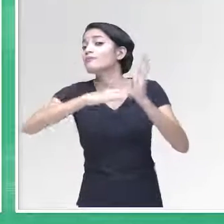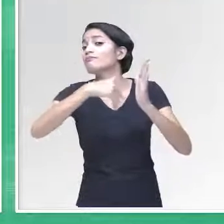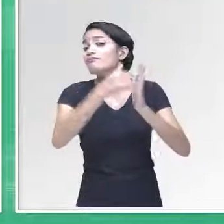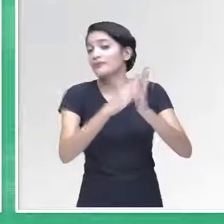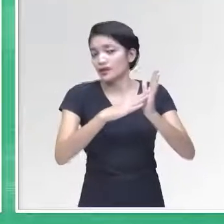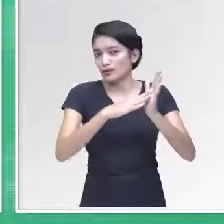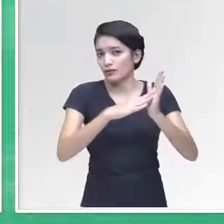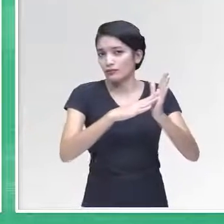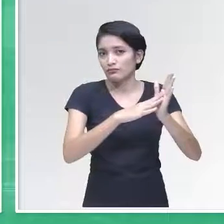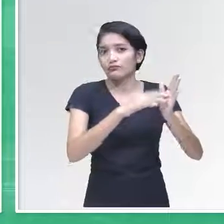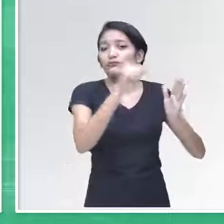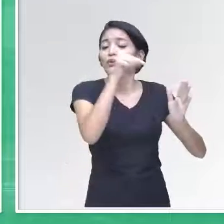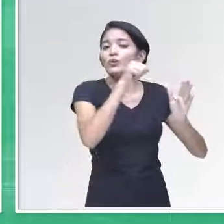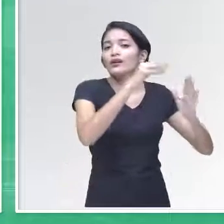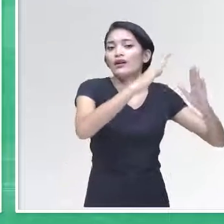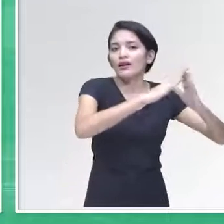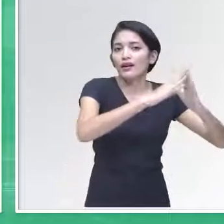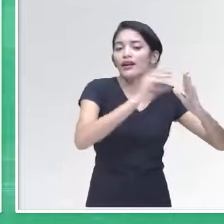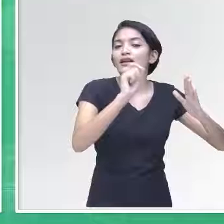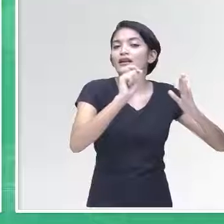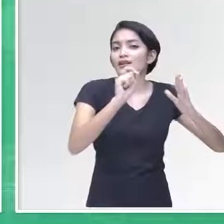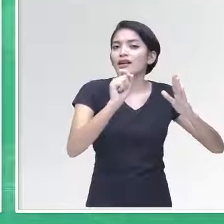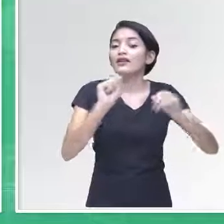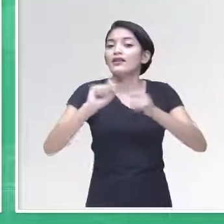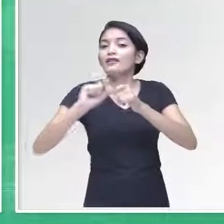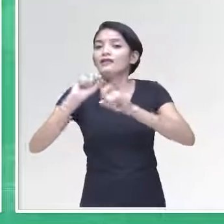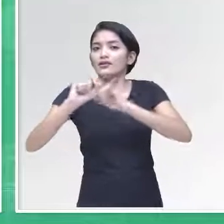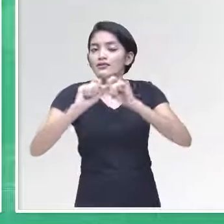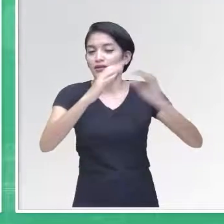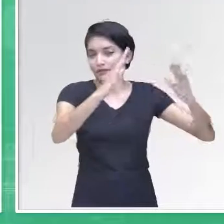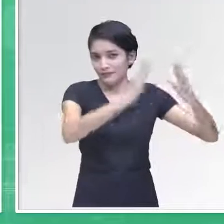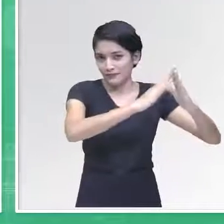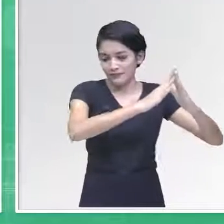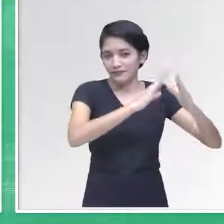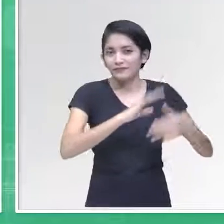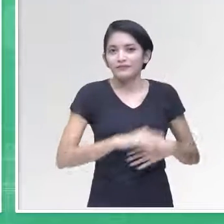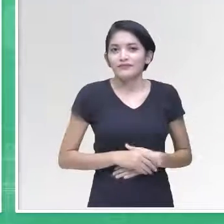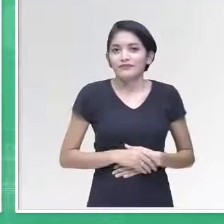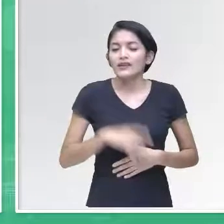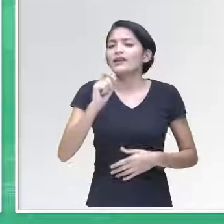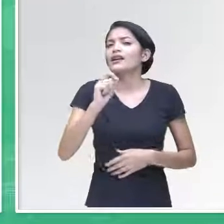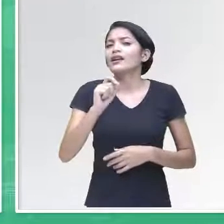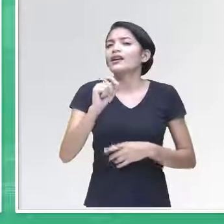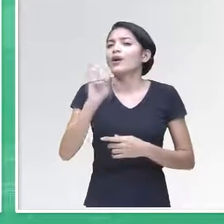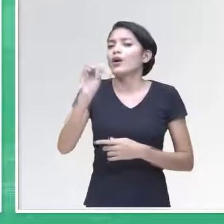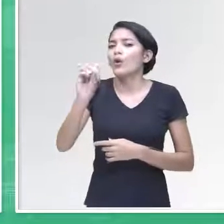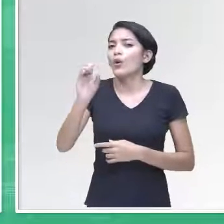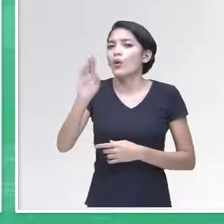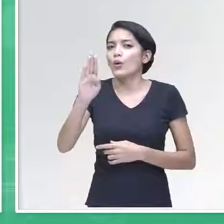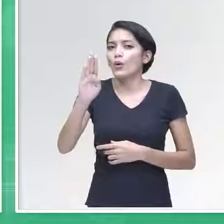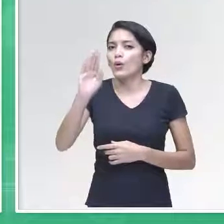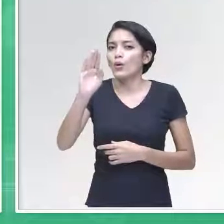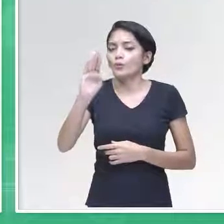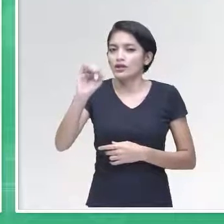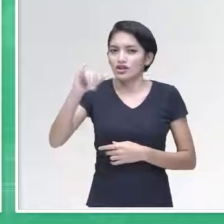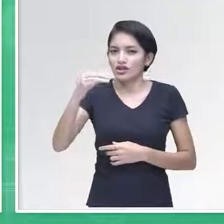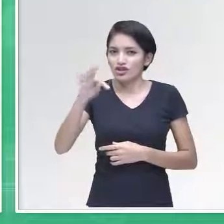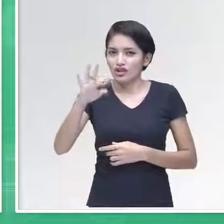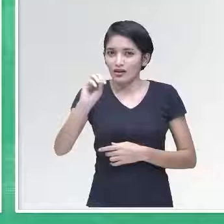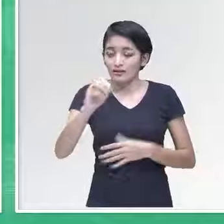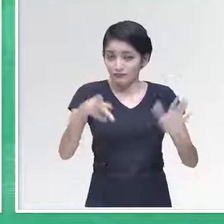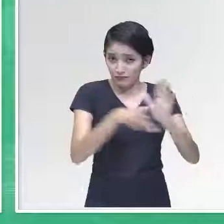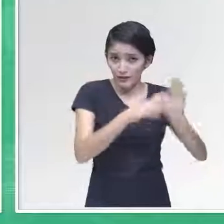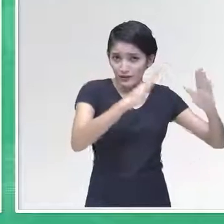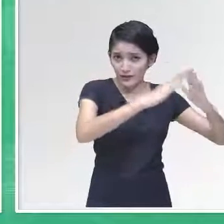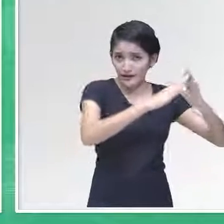A casa. Quem foi que sofreu a ação? A casa. Então, quem é o objeto? A casa. É ou não é?